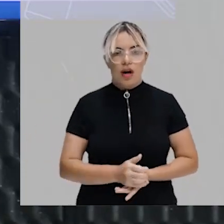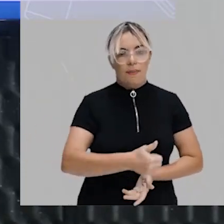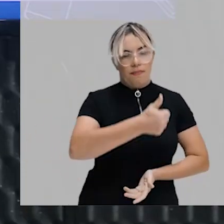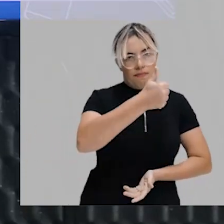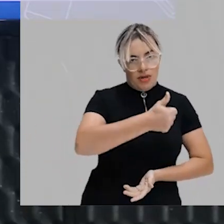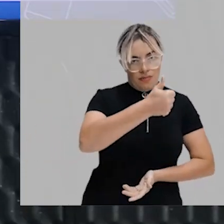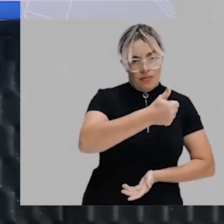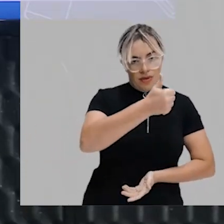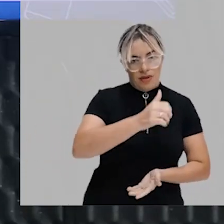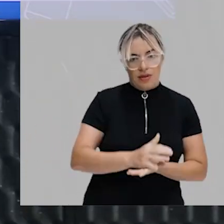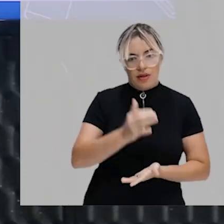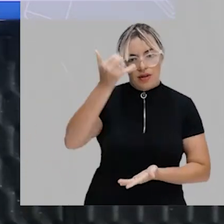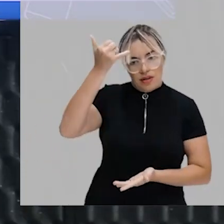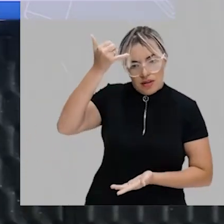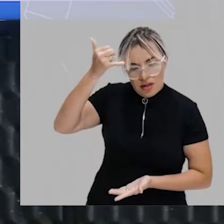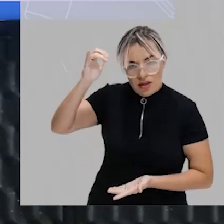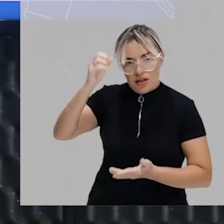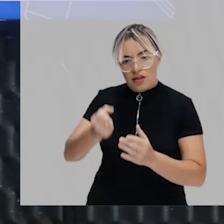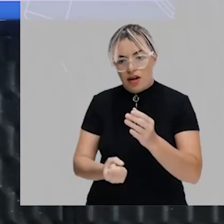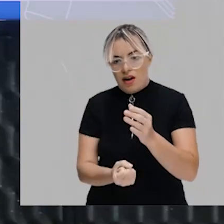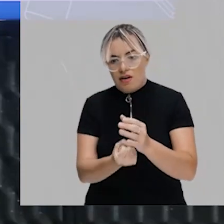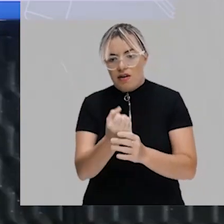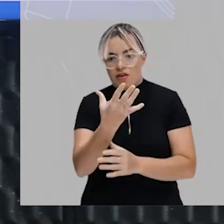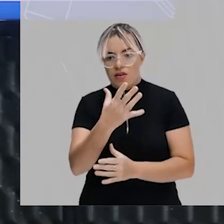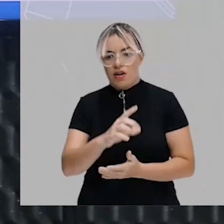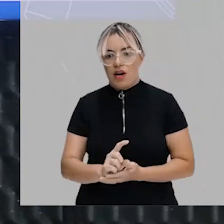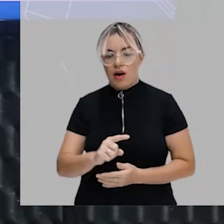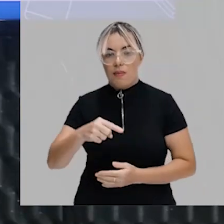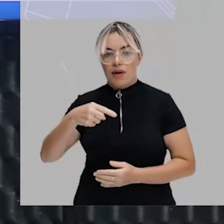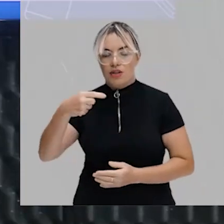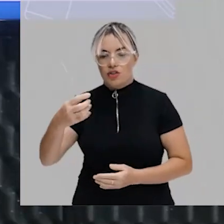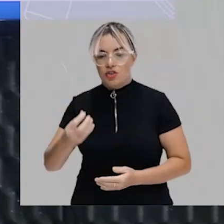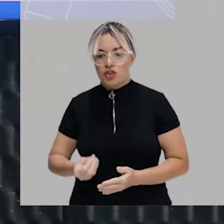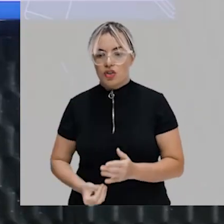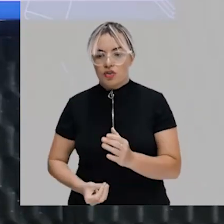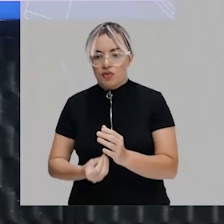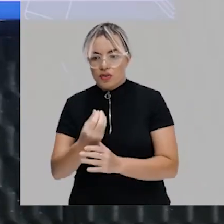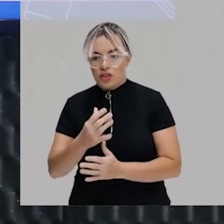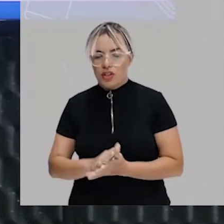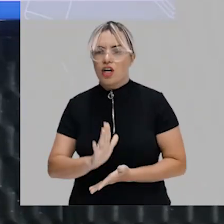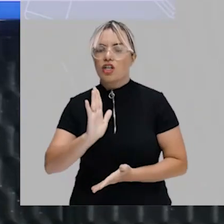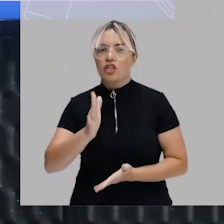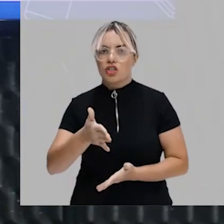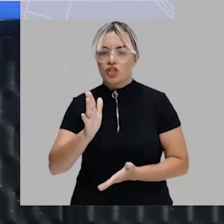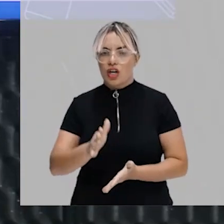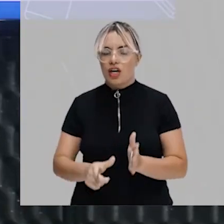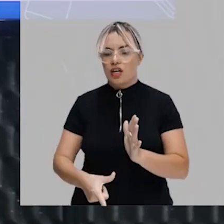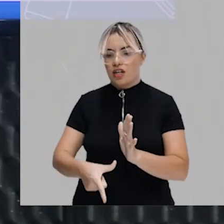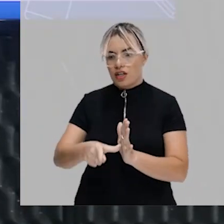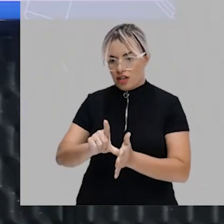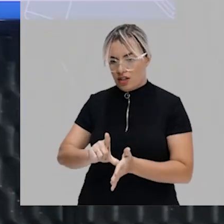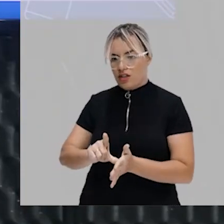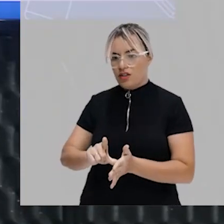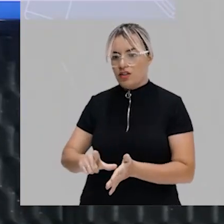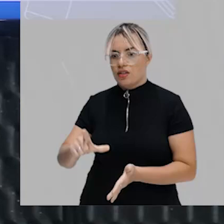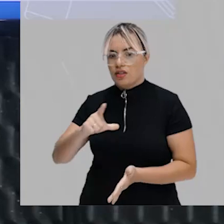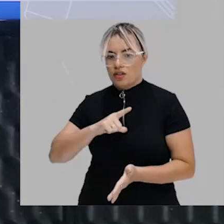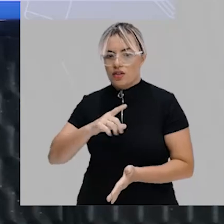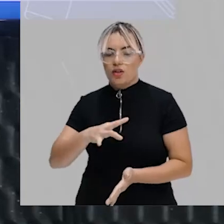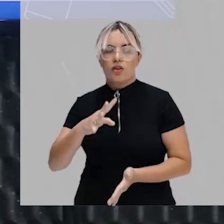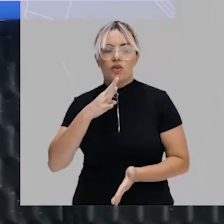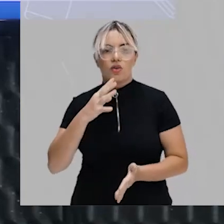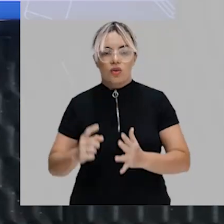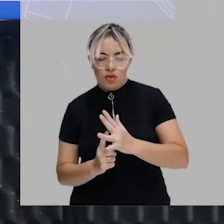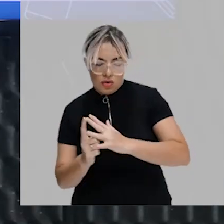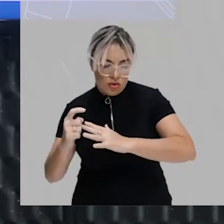vida pré-existente é conhecida como biogênese. Ora, isso aqui é a teoria da biogênese, está correto. Vida